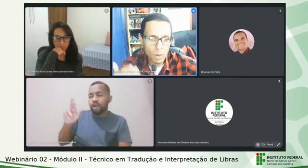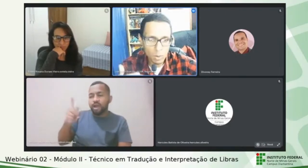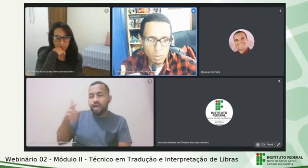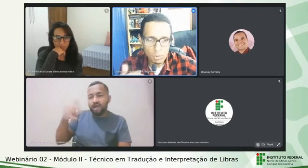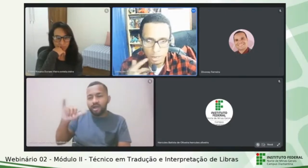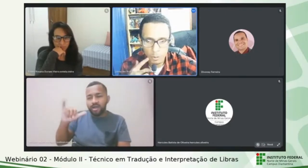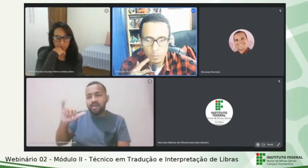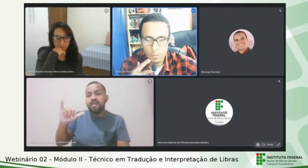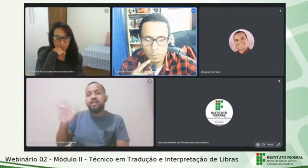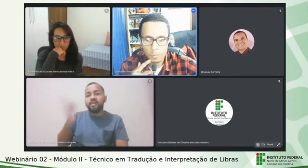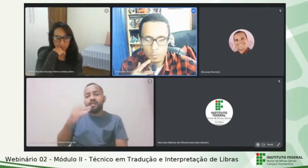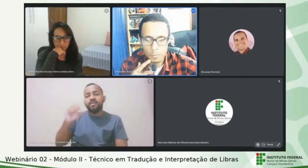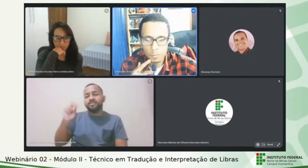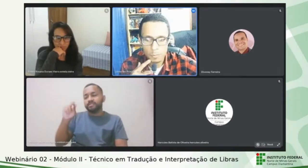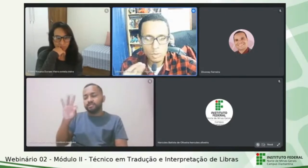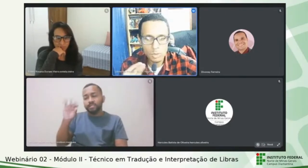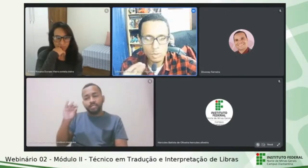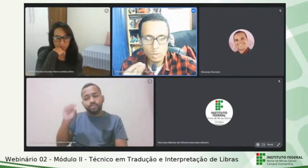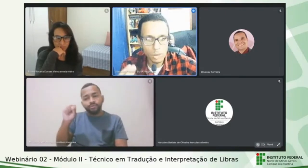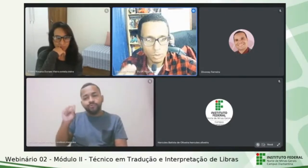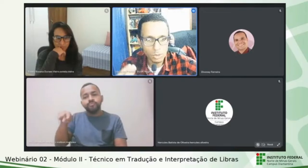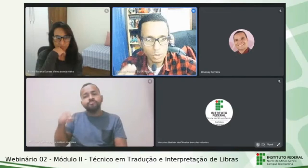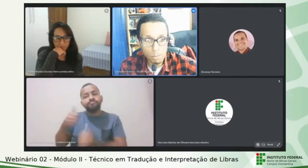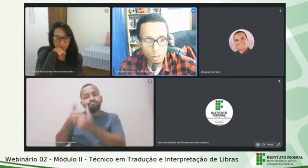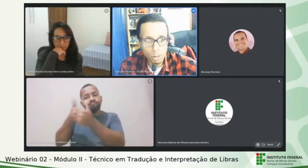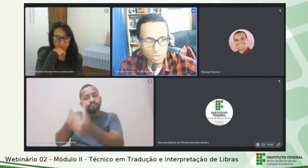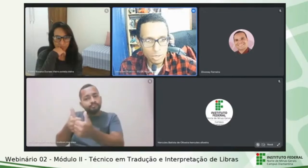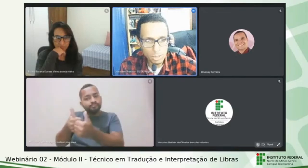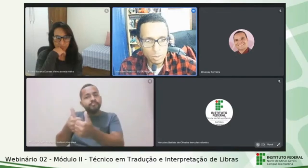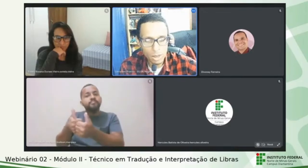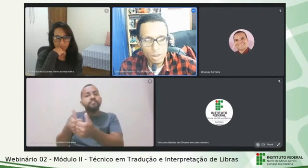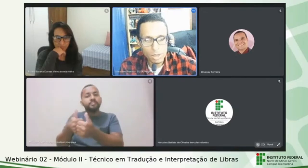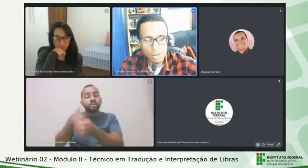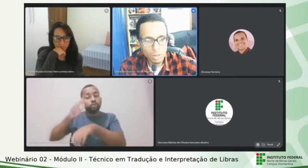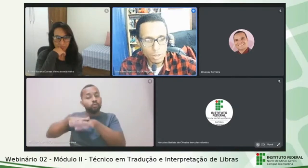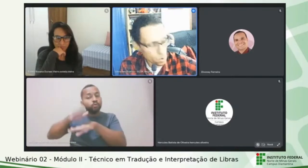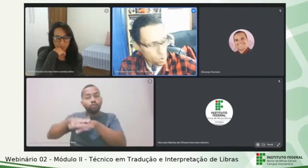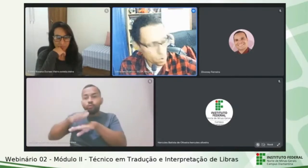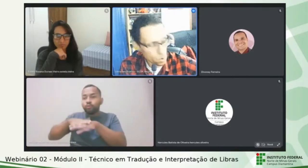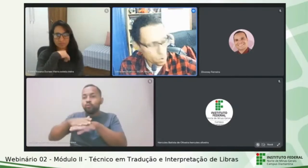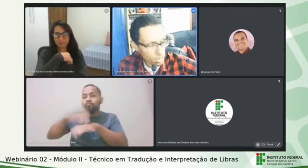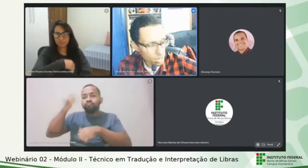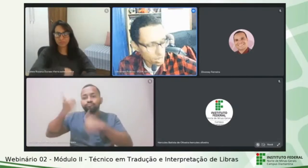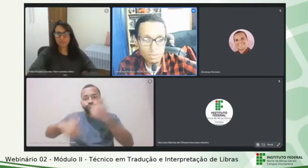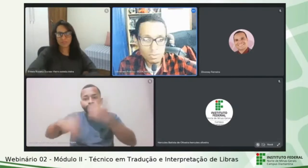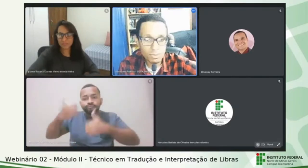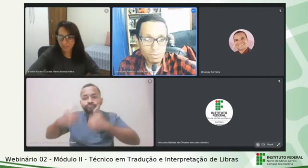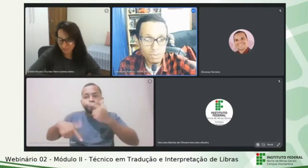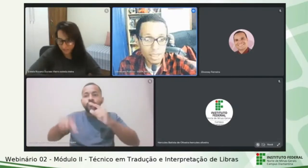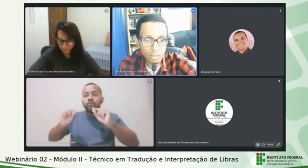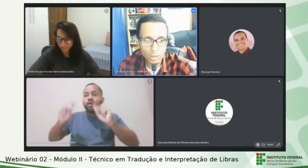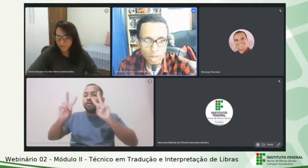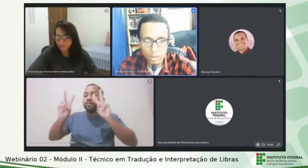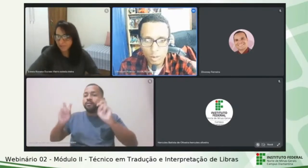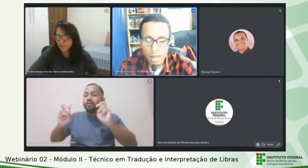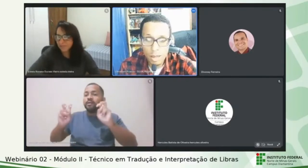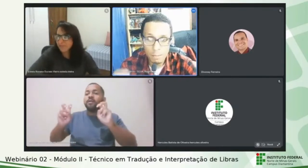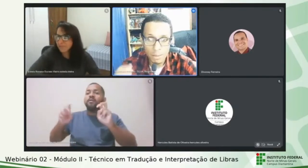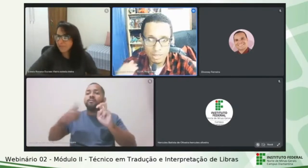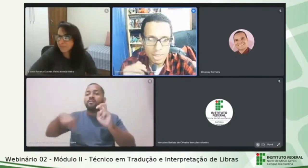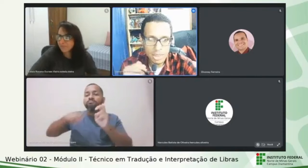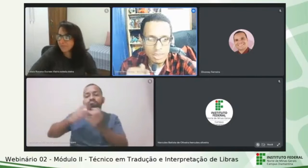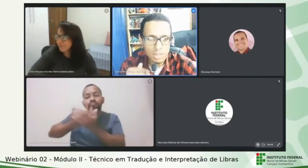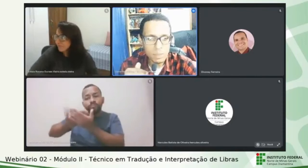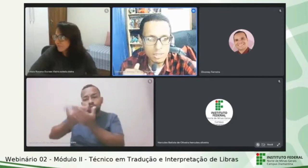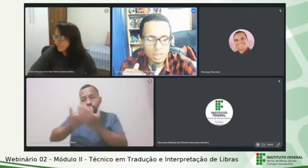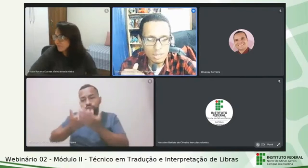que eu acompanho. Então, tudo que eu tenho reproduzido são coisas que a gente vem estudando. Mas